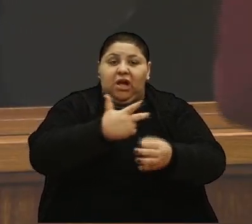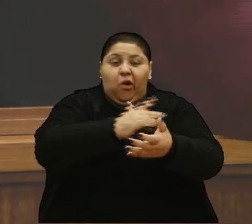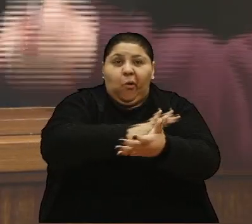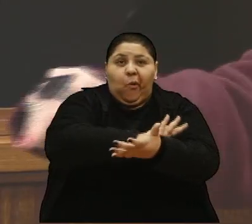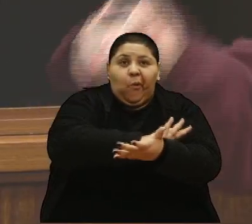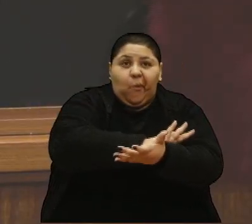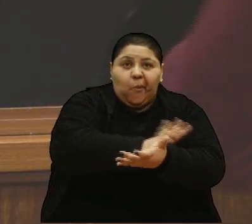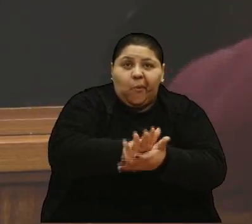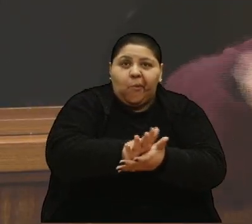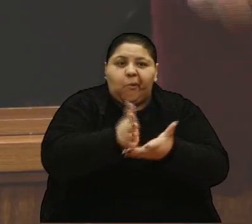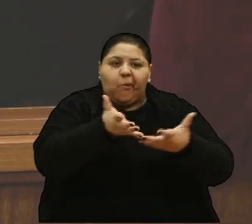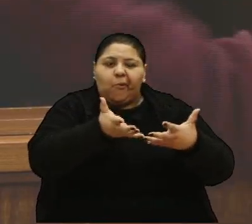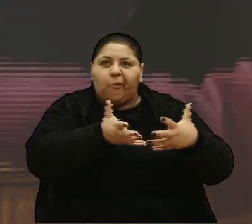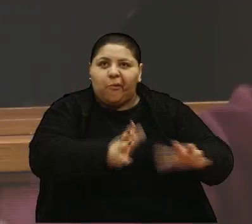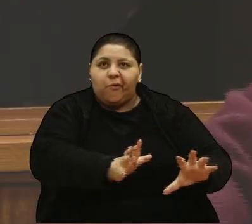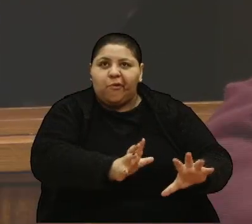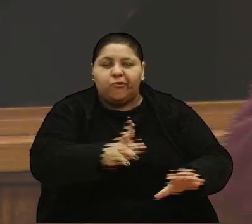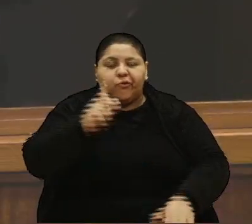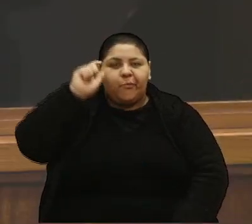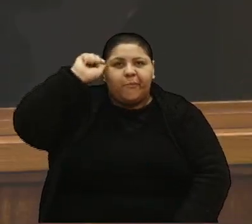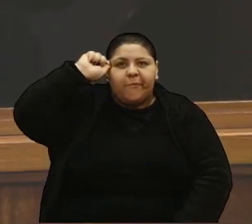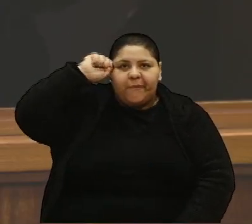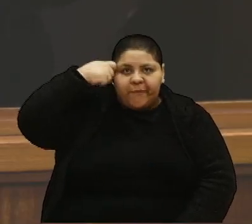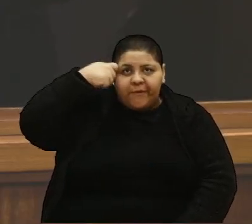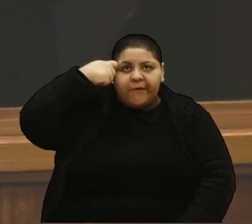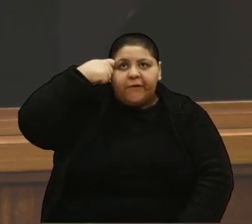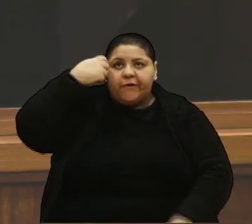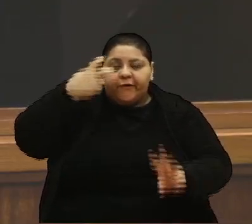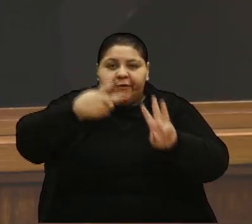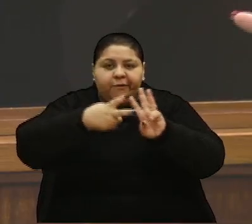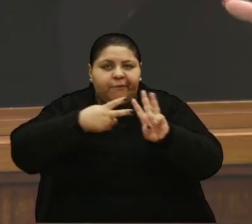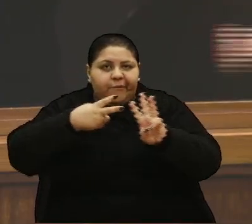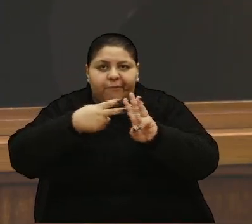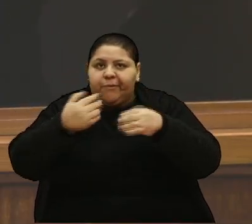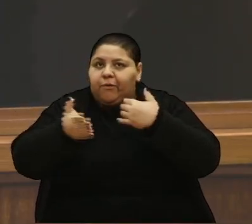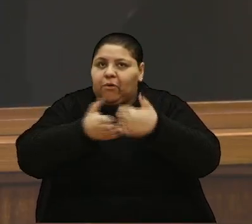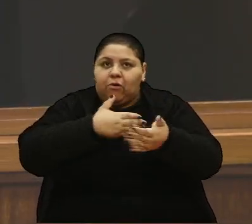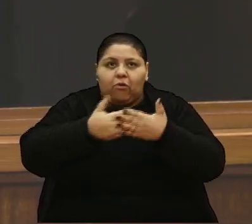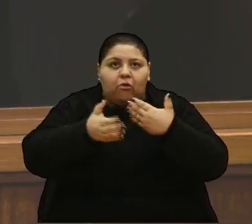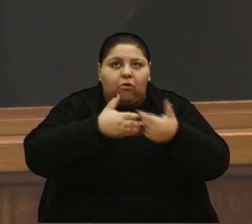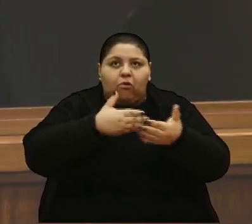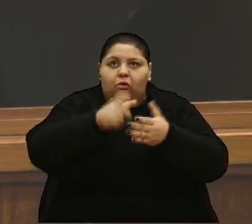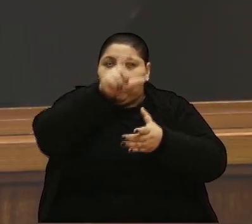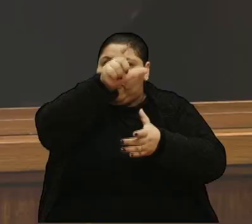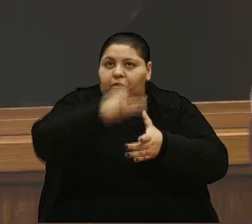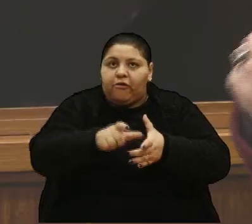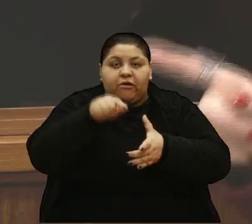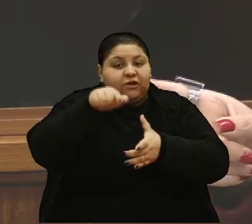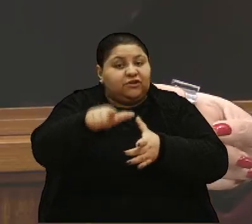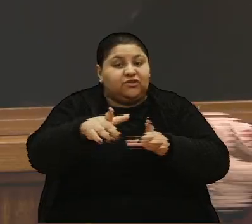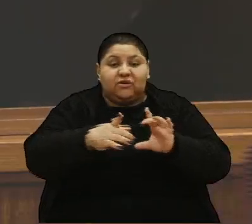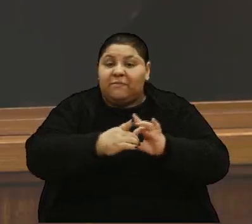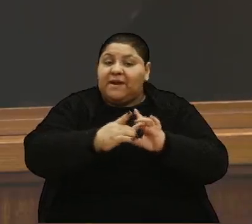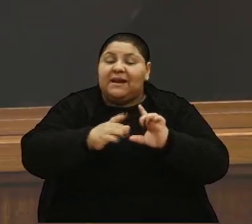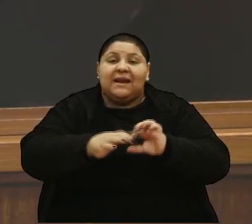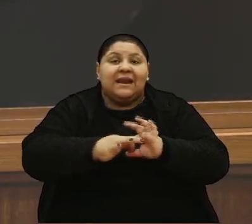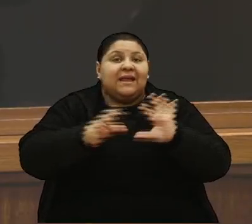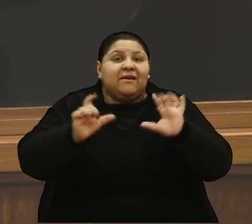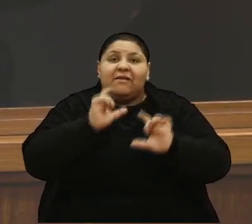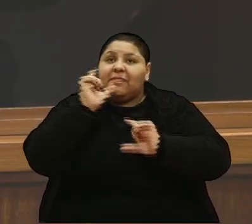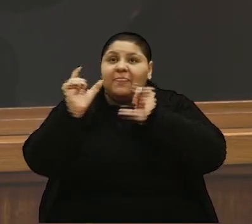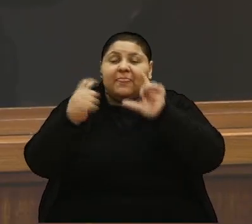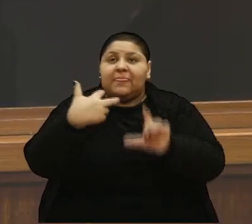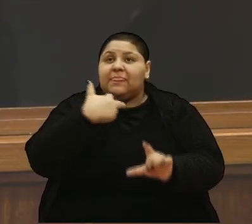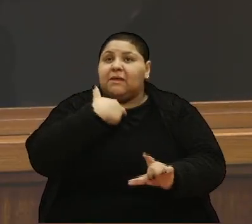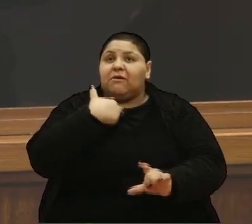discriminatória contra negros, contra indígenas, contra o que for, isto não é uma liberdade de expressão. A gente não pode ter